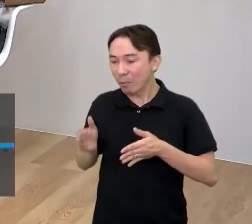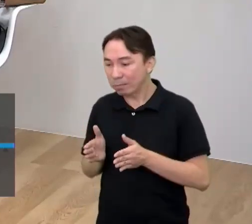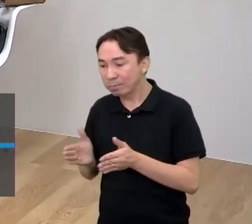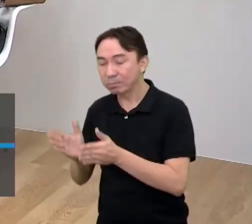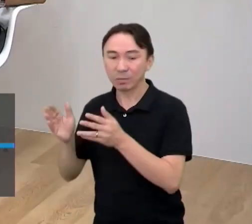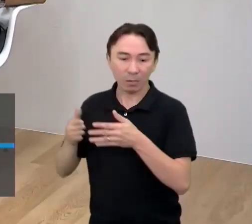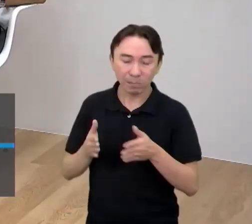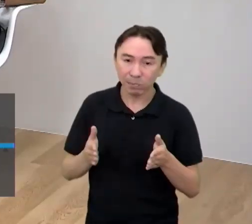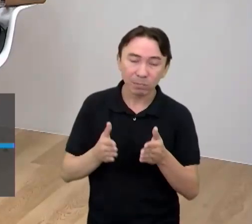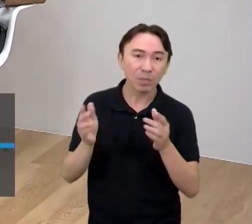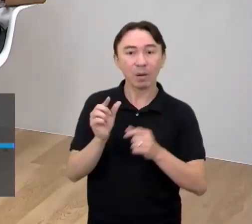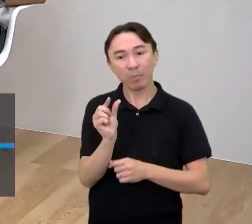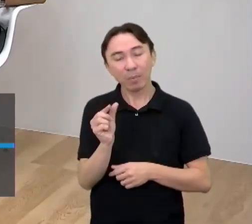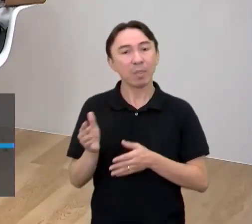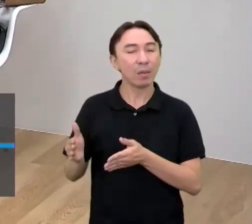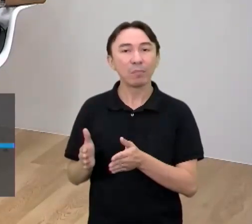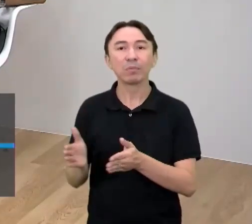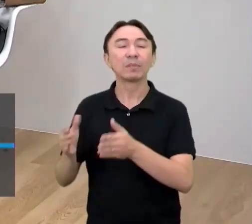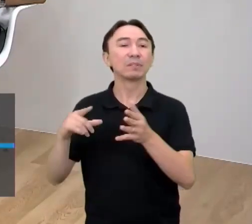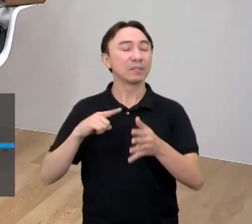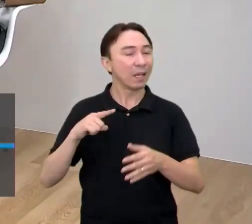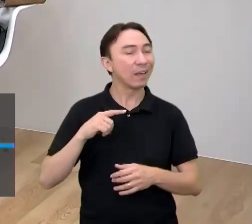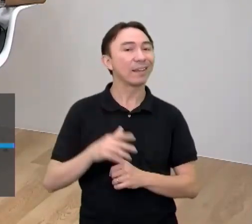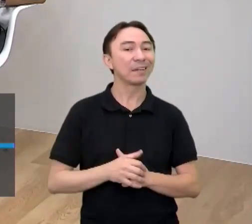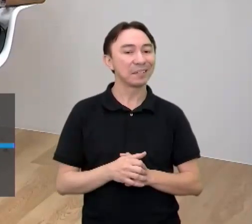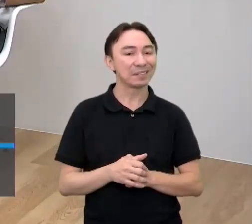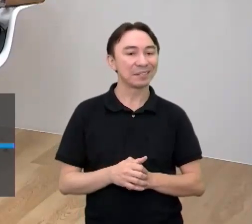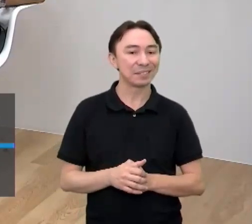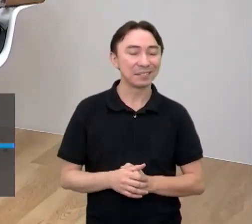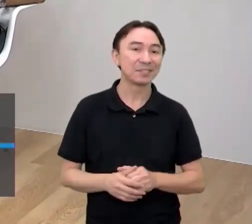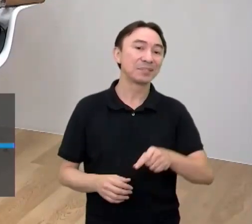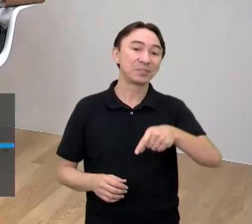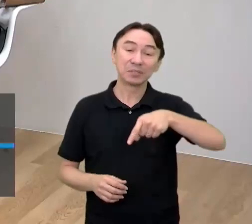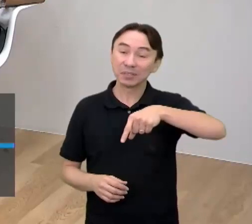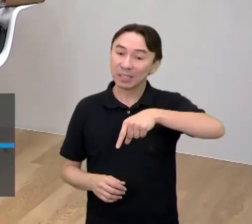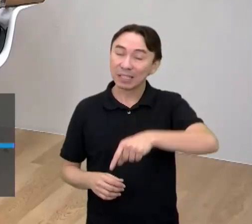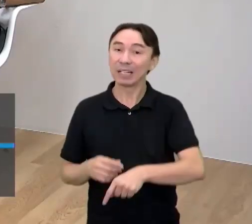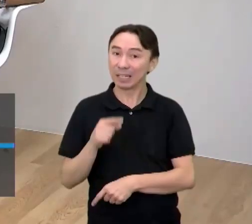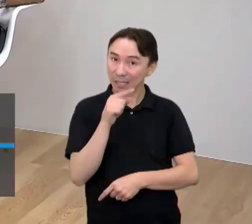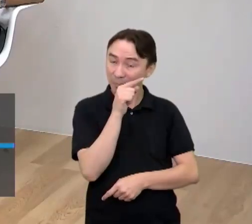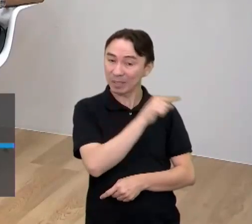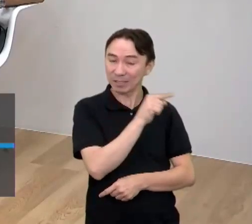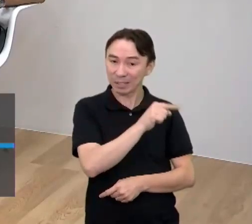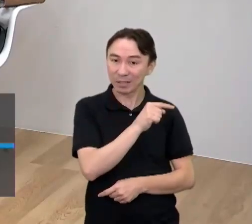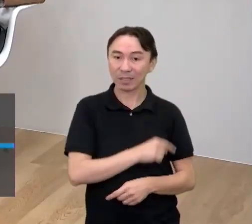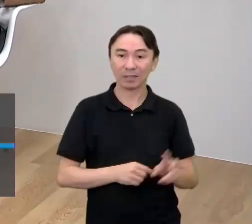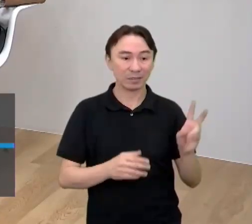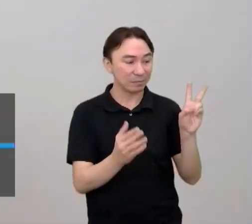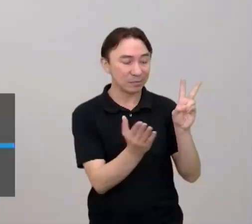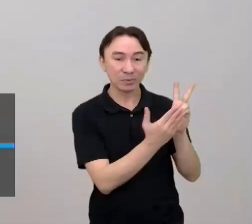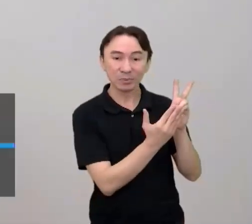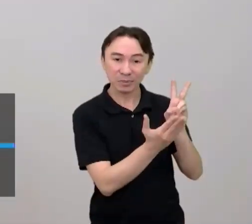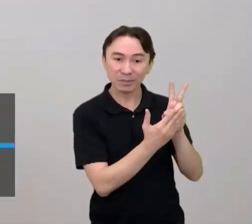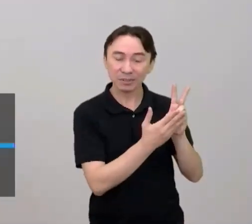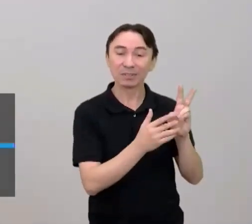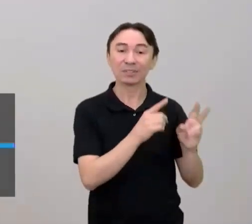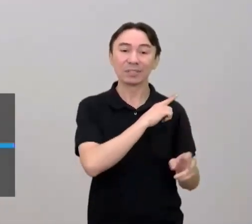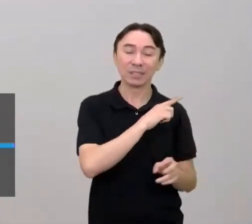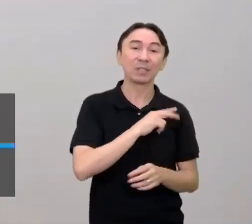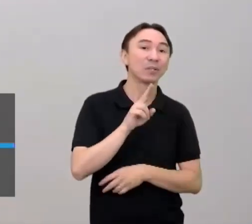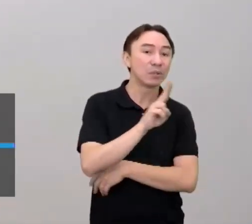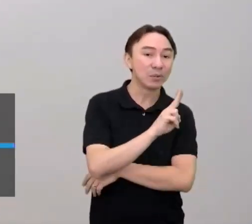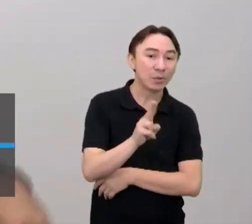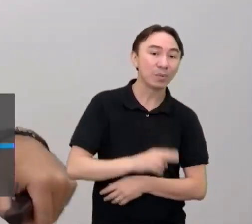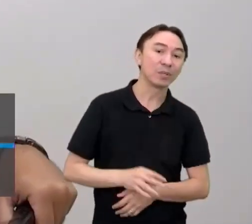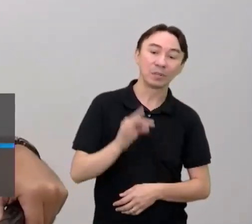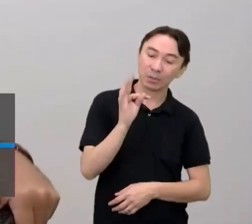está falando tudo isso, guerreiro? Porque se a gente respeitasse o nome que os tupis tinham dado para cá, a gente talvez não teria